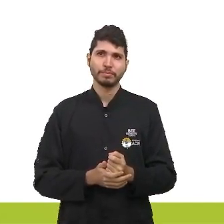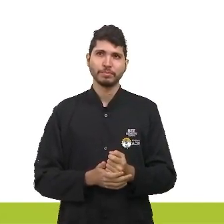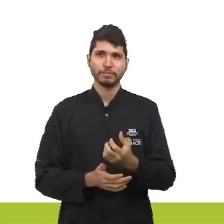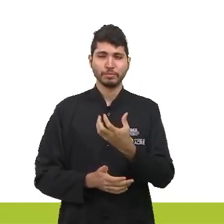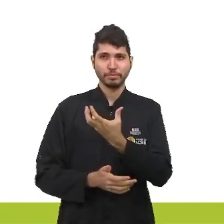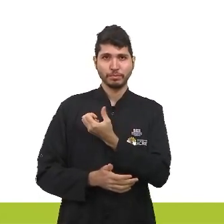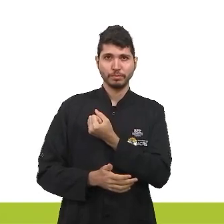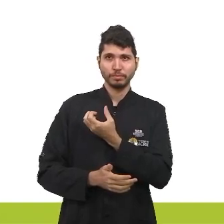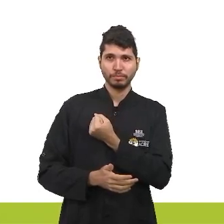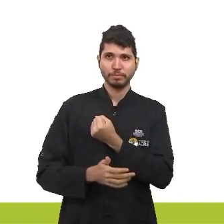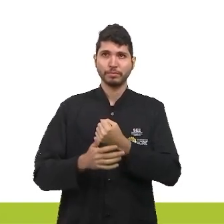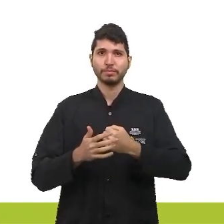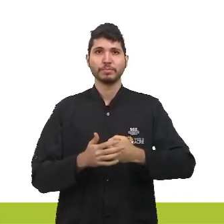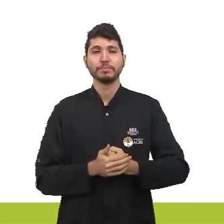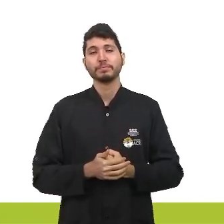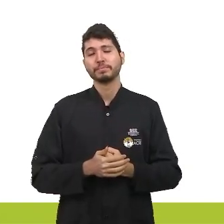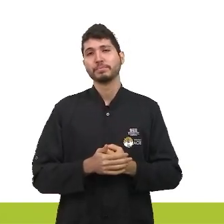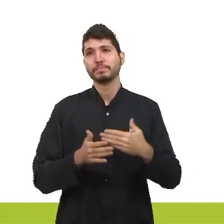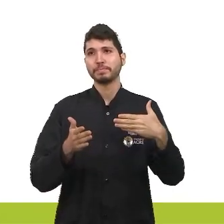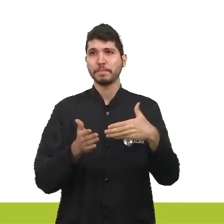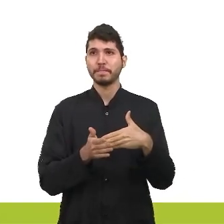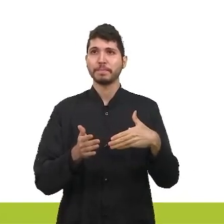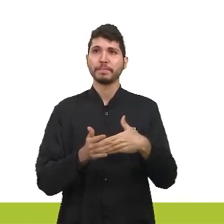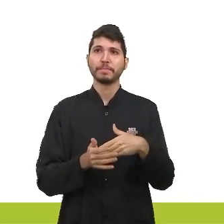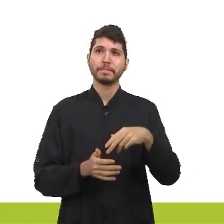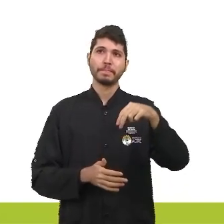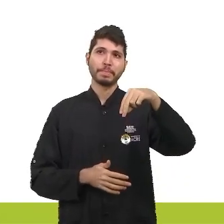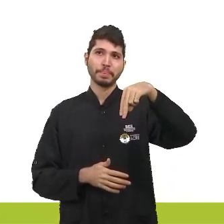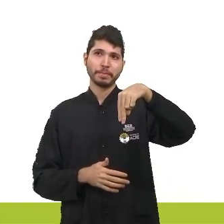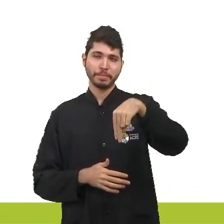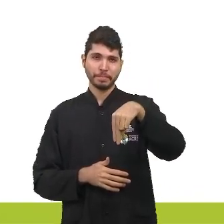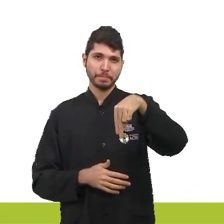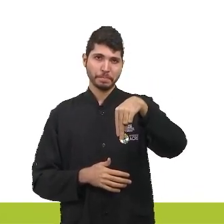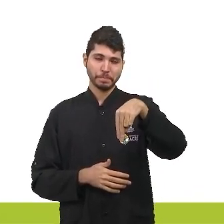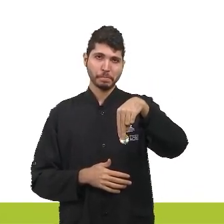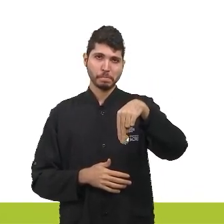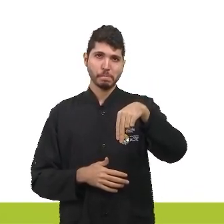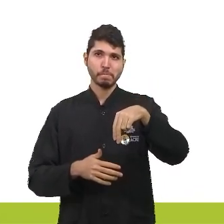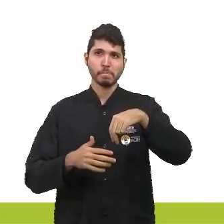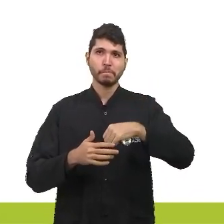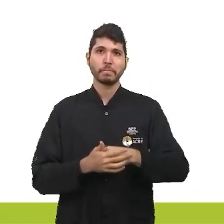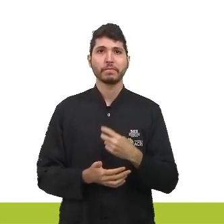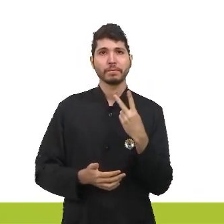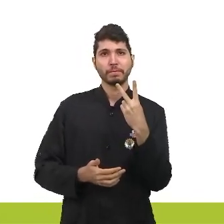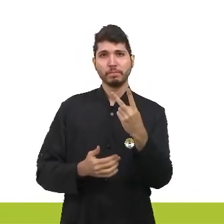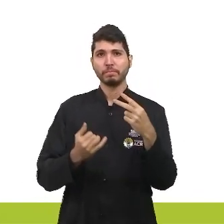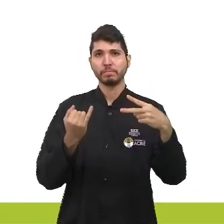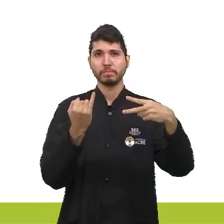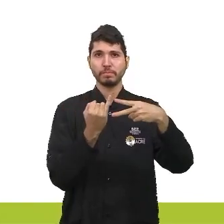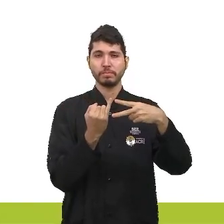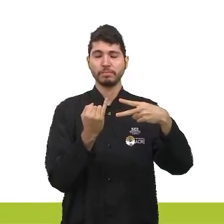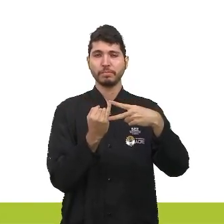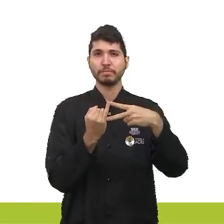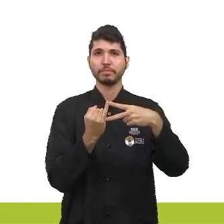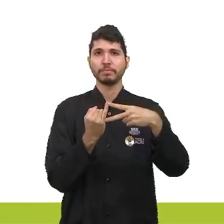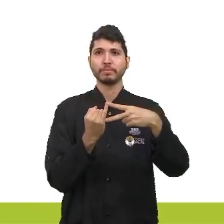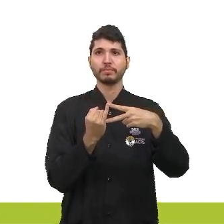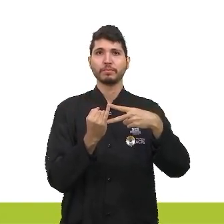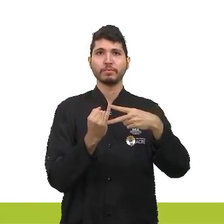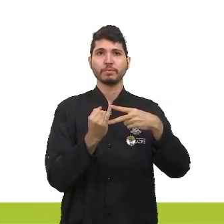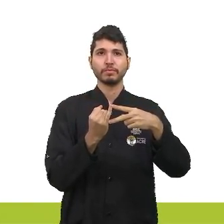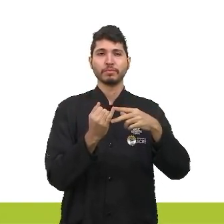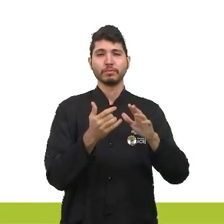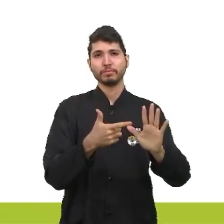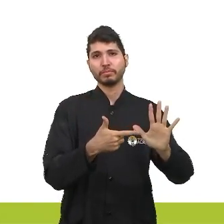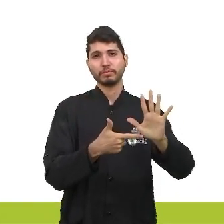planos convexos, tais que dois polígonos não estão no mesmo plano, como